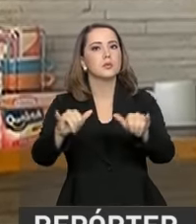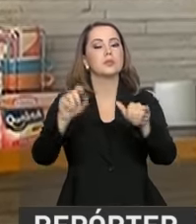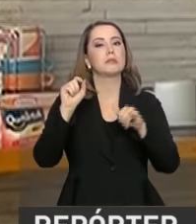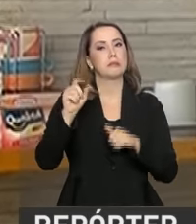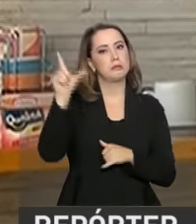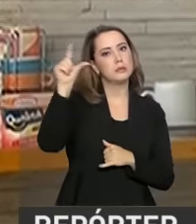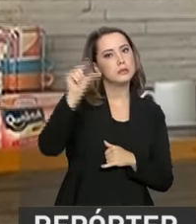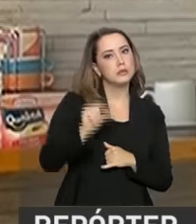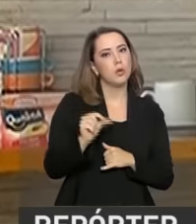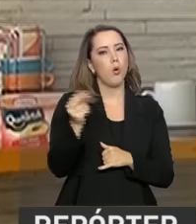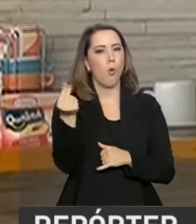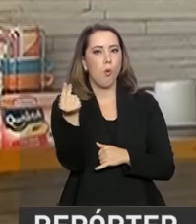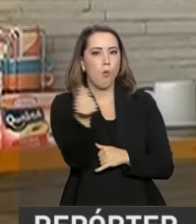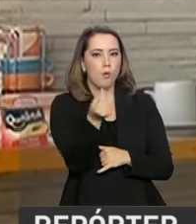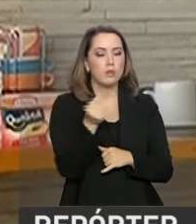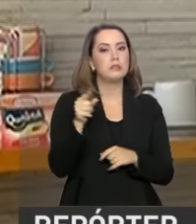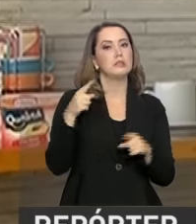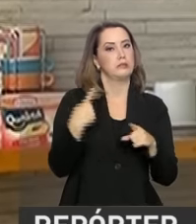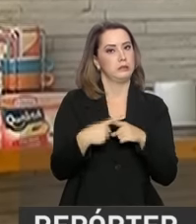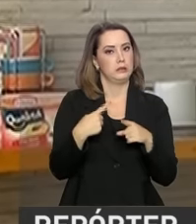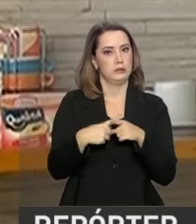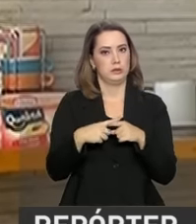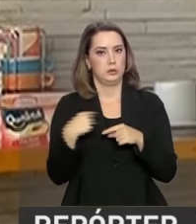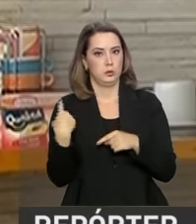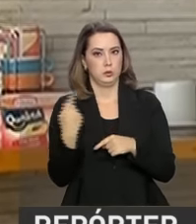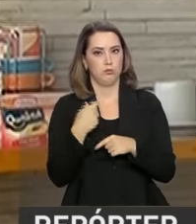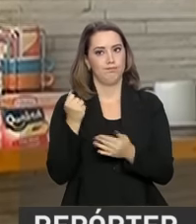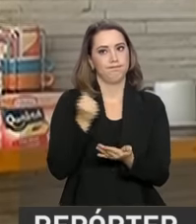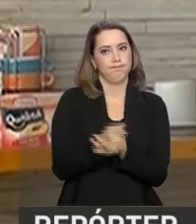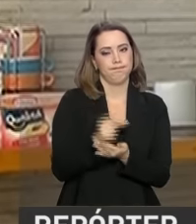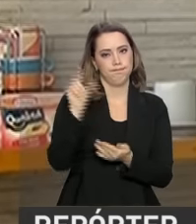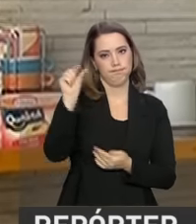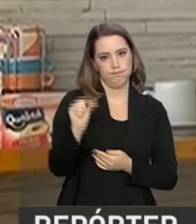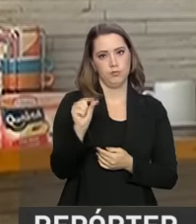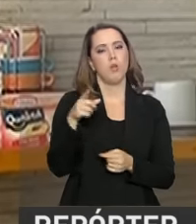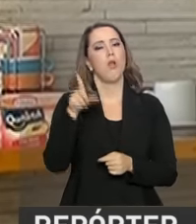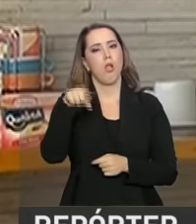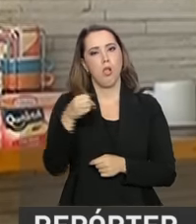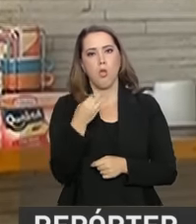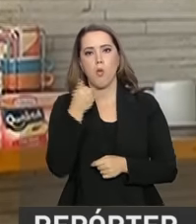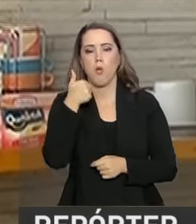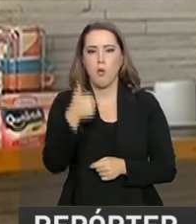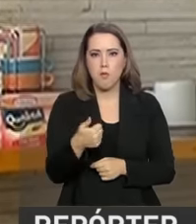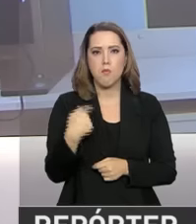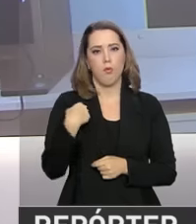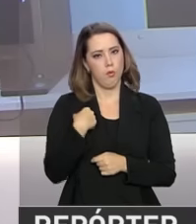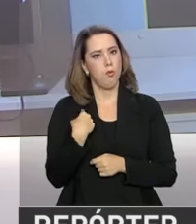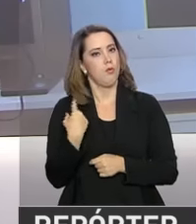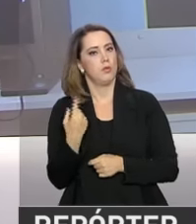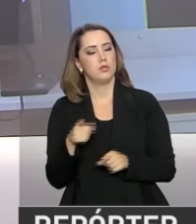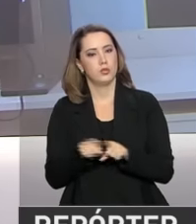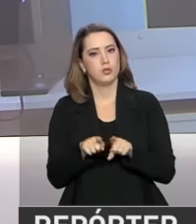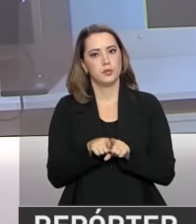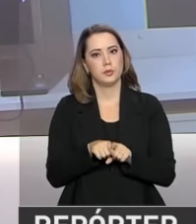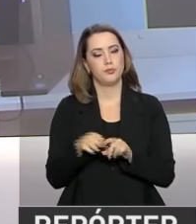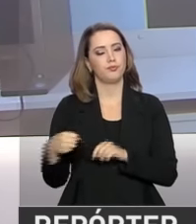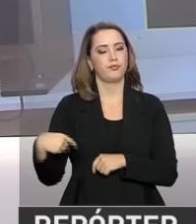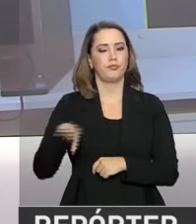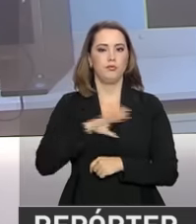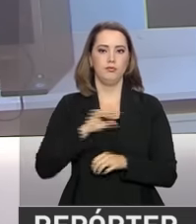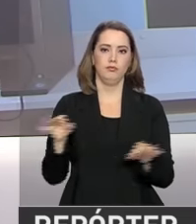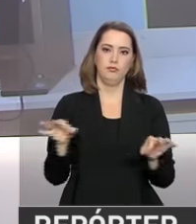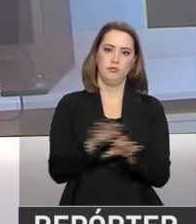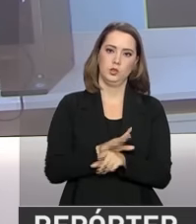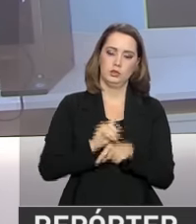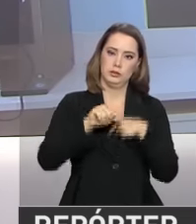cdade cugar assim que bom beneficioso para hóspede também e nós ficamos por